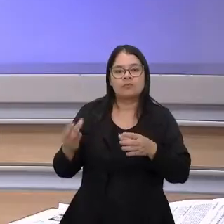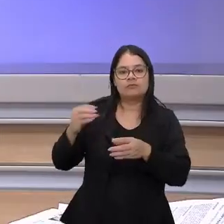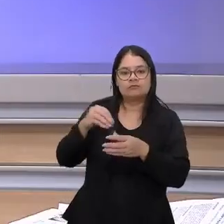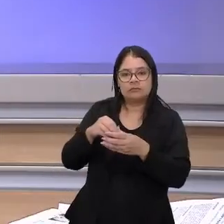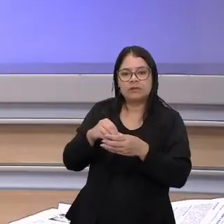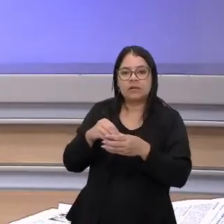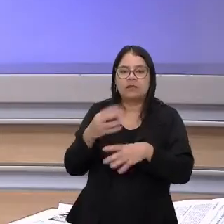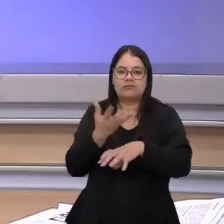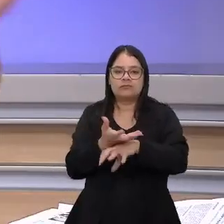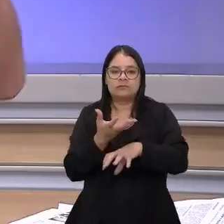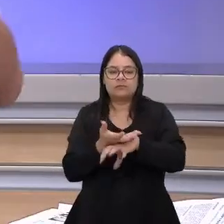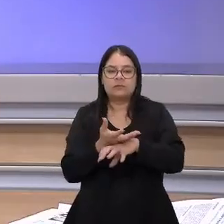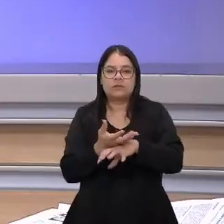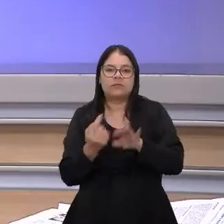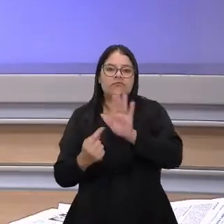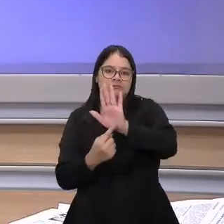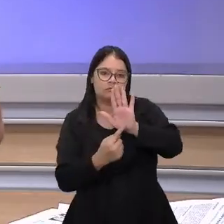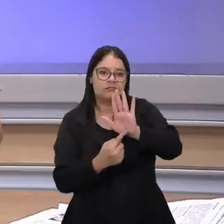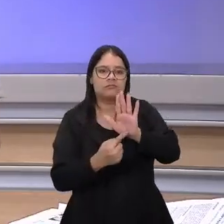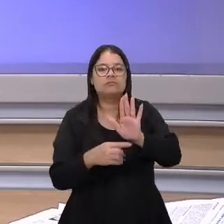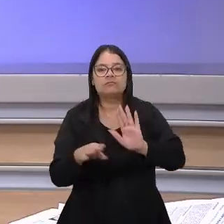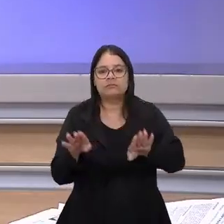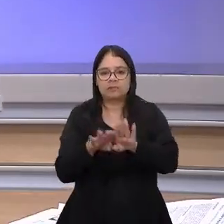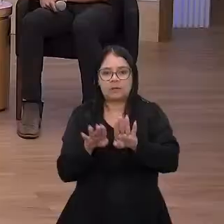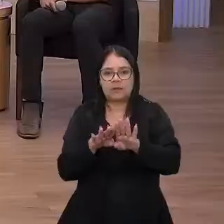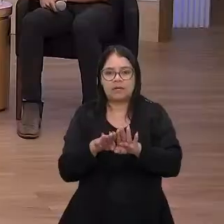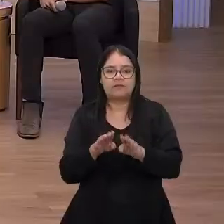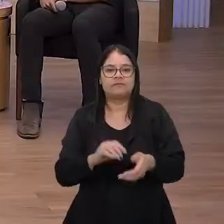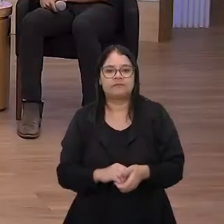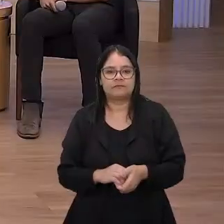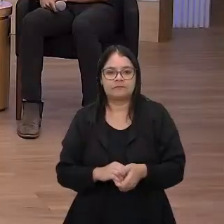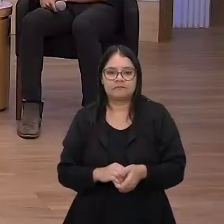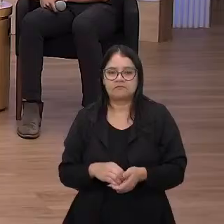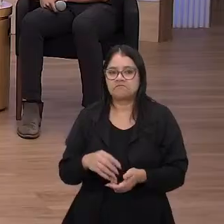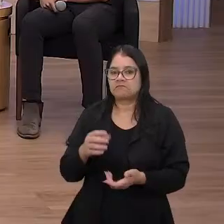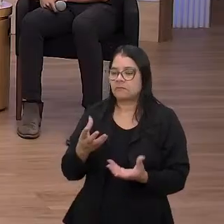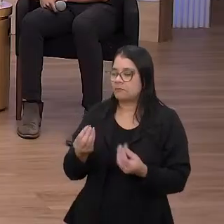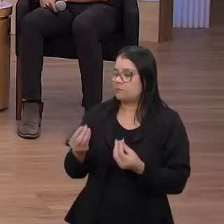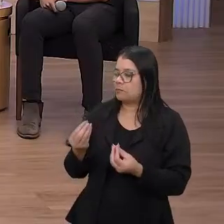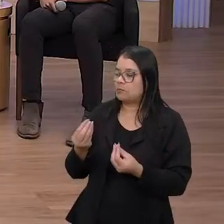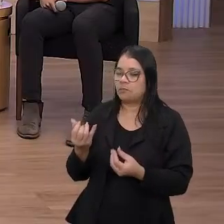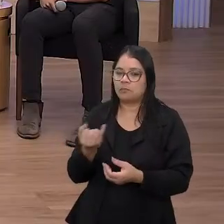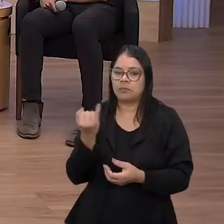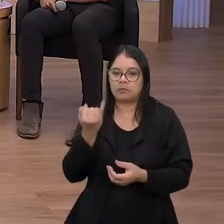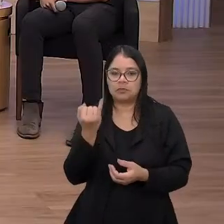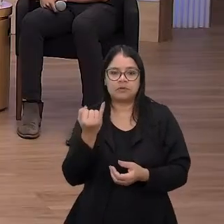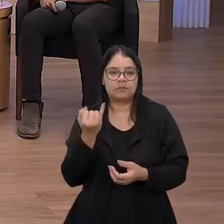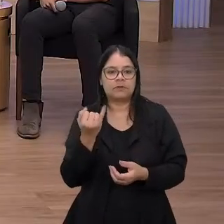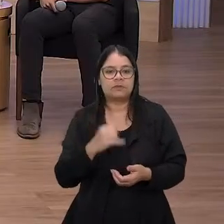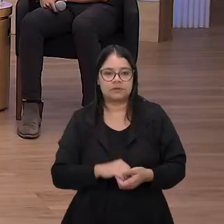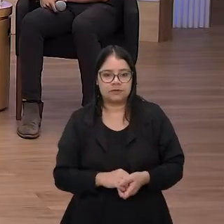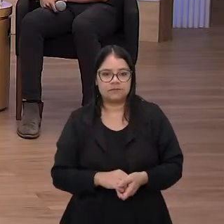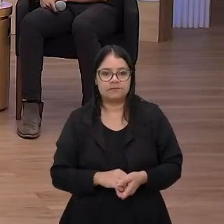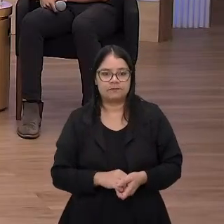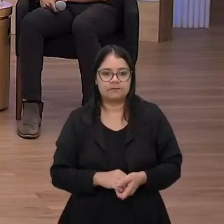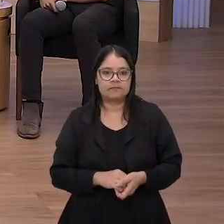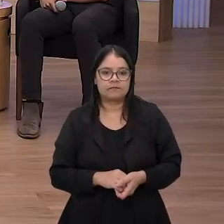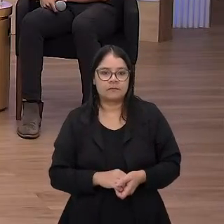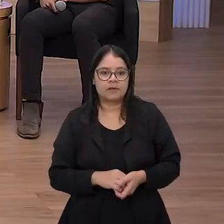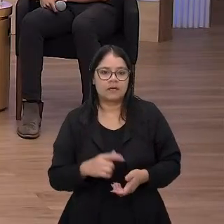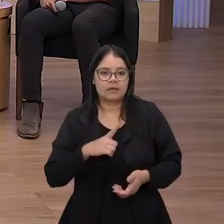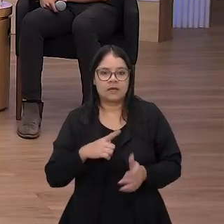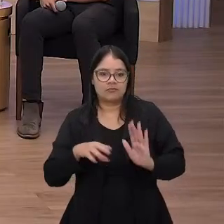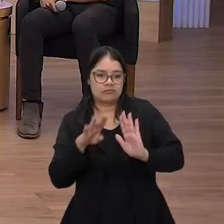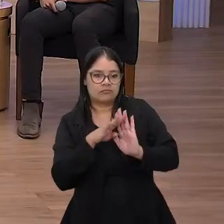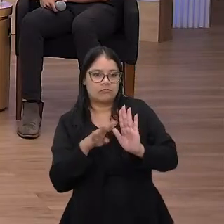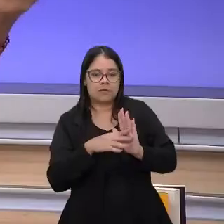componentes acabam apresentando. Mas muito, muito importante, parabéns aí, muito importante mesmo. E entra na questão que nós estávamos